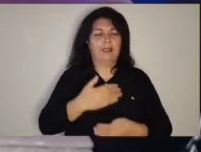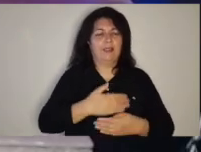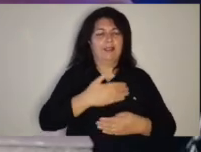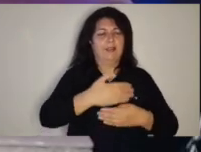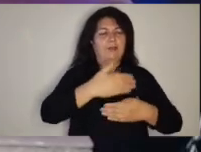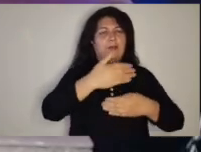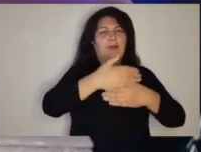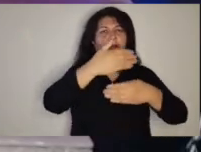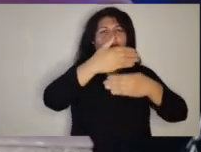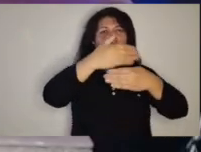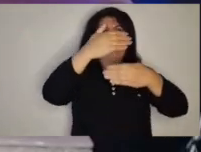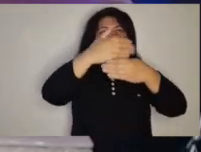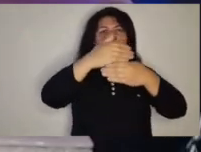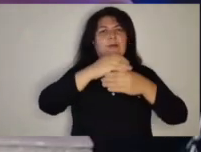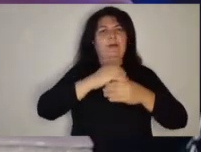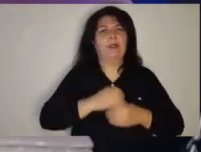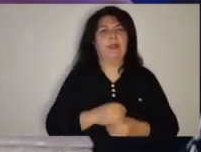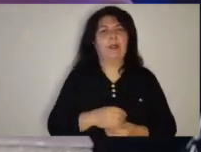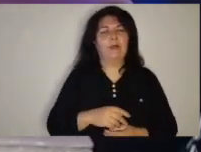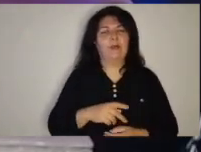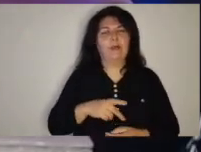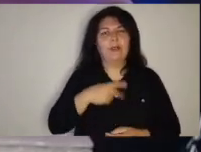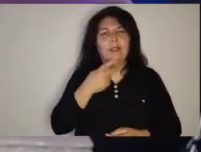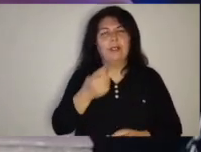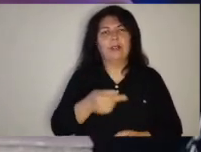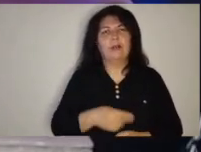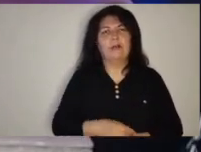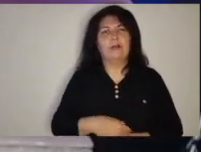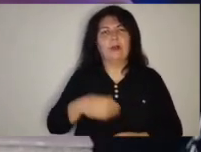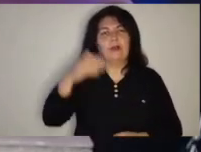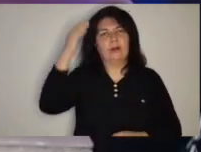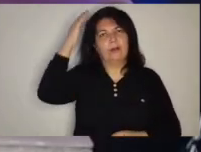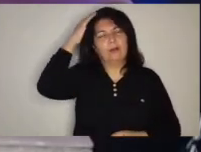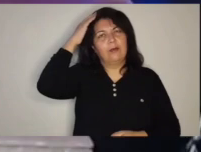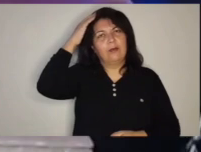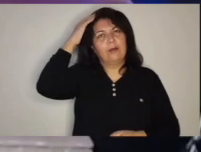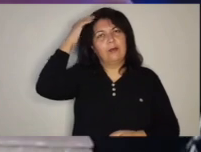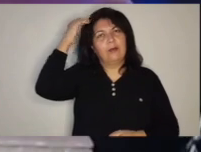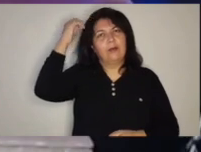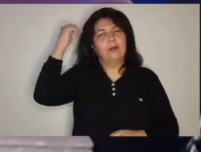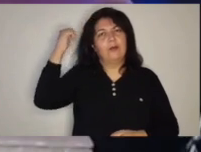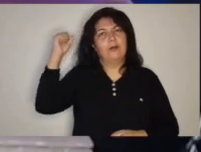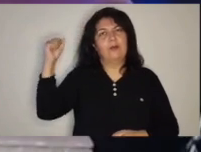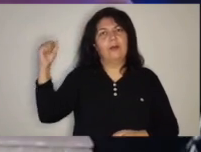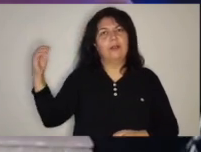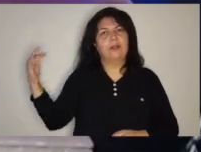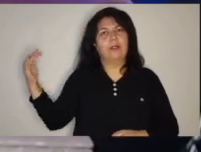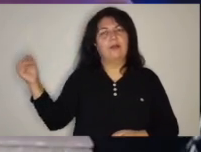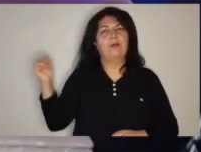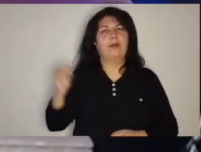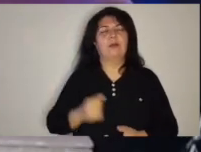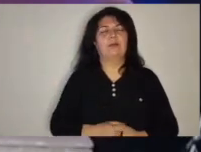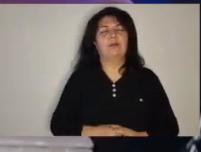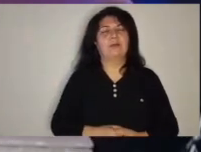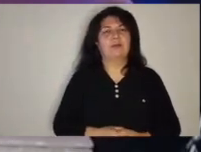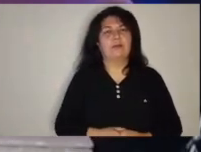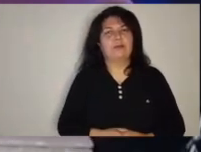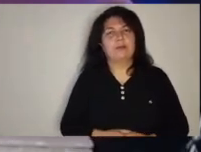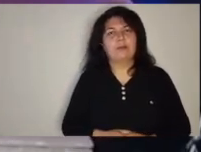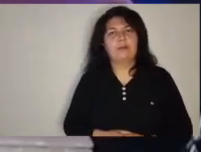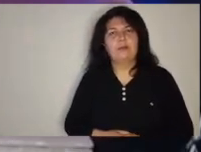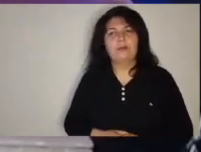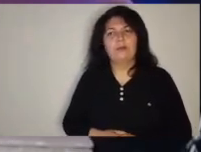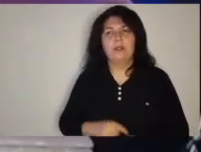Davi decide construir um templo, e ele fala para Salomão, quem vai fazer o quê? E Davi sabe de quem ele se lembra, irmãos?